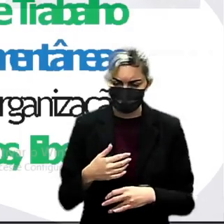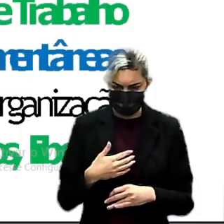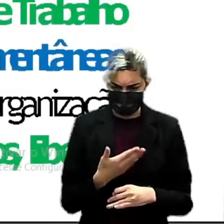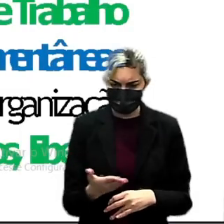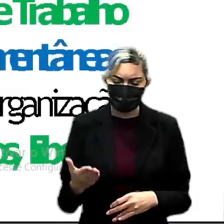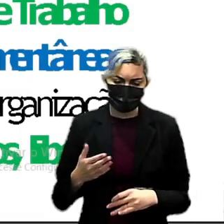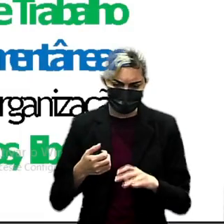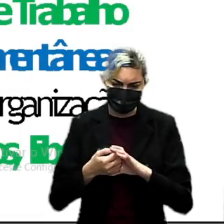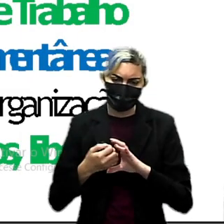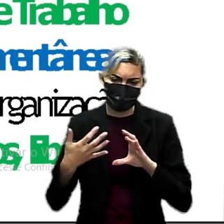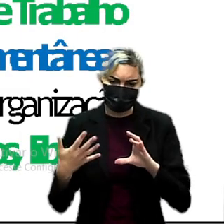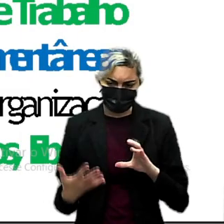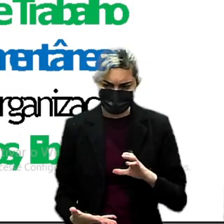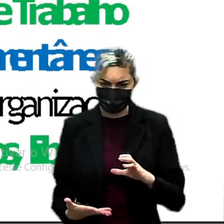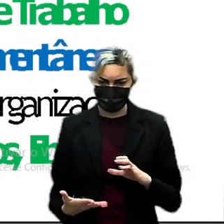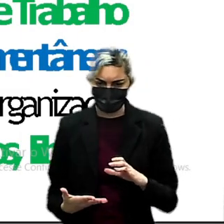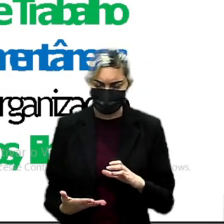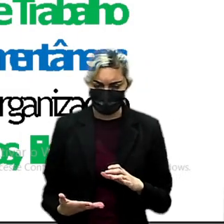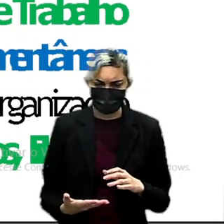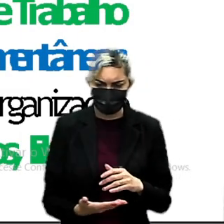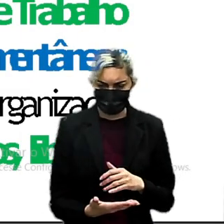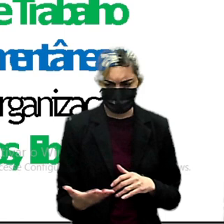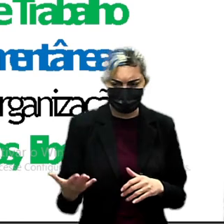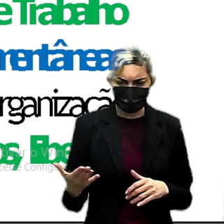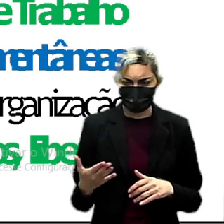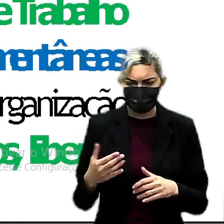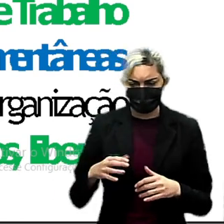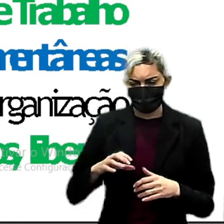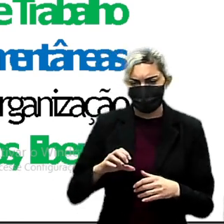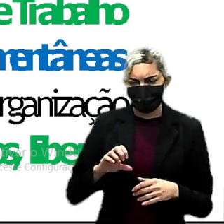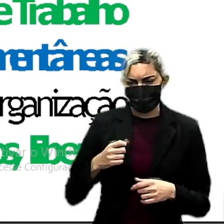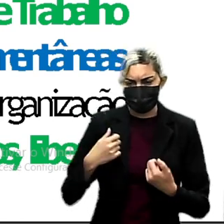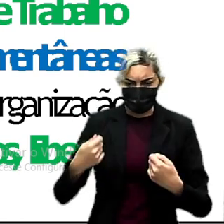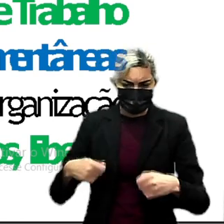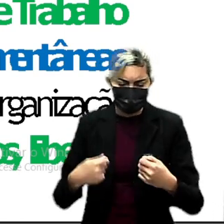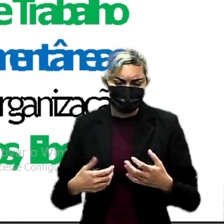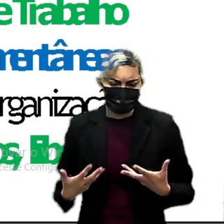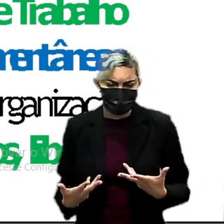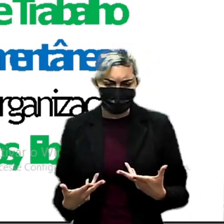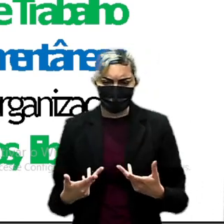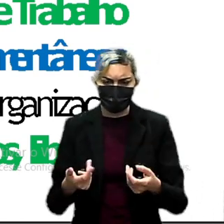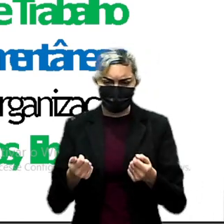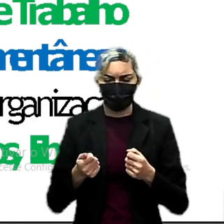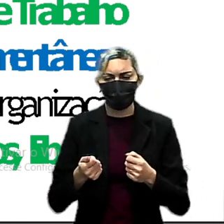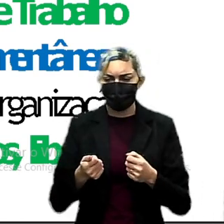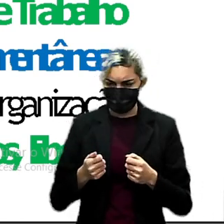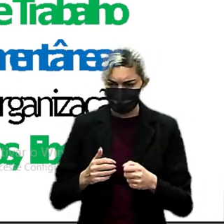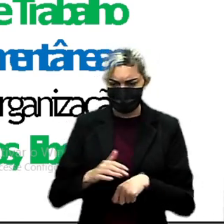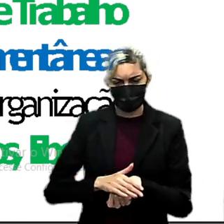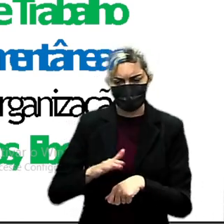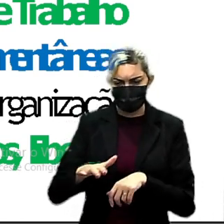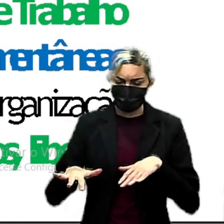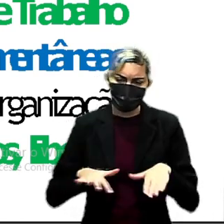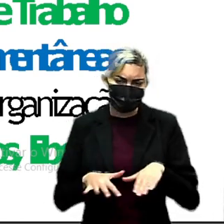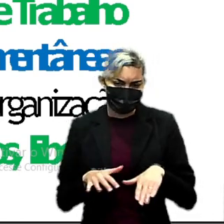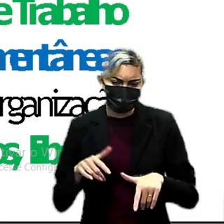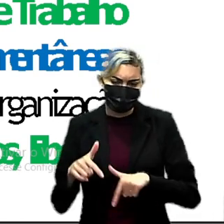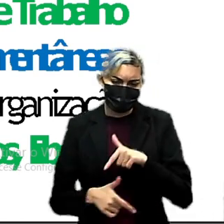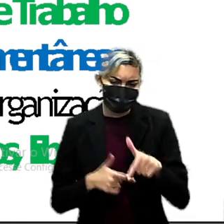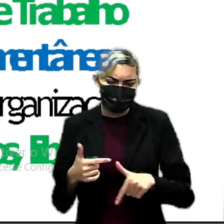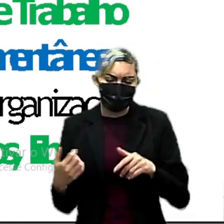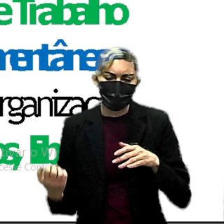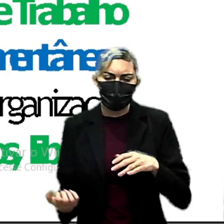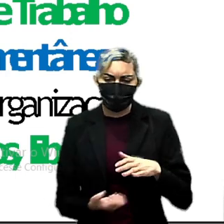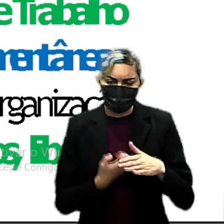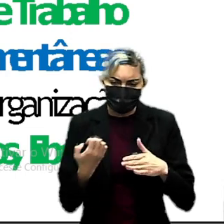essas características, ou seja, uma condição mais estática, ela precisa ser fluida, a profissão é muito mais movida à atividade, a